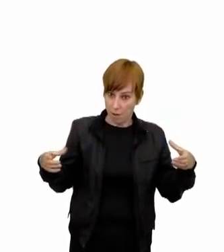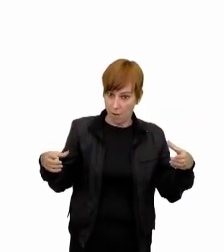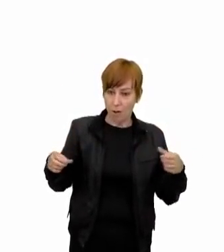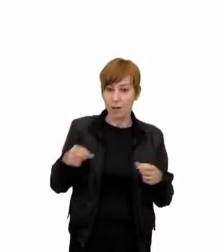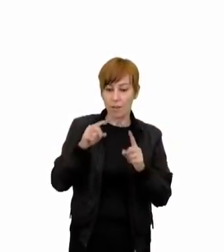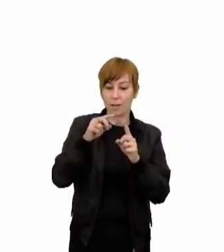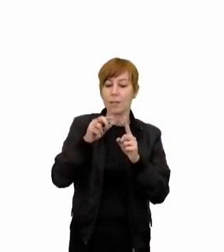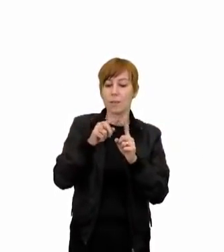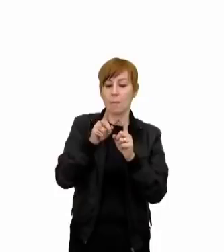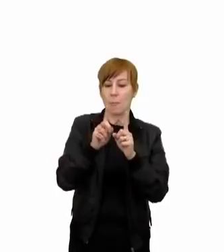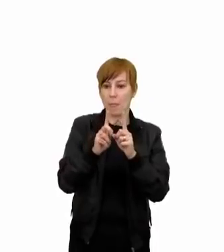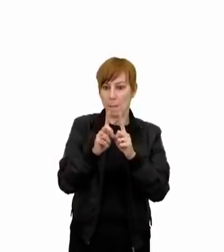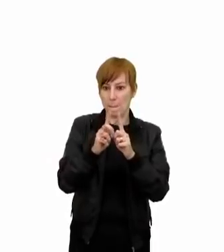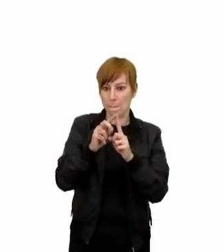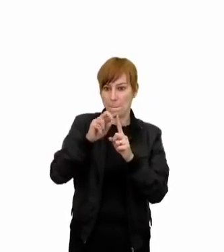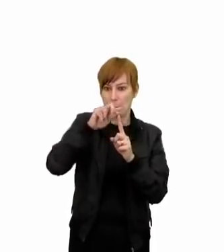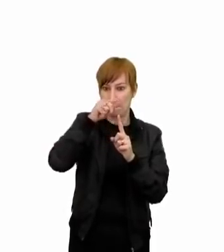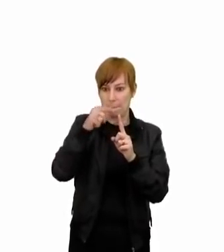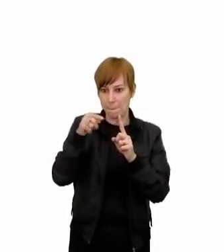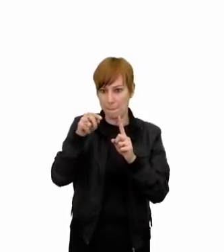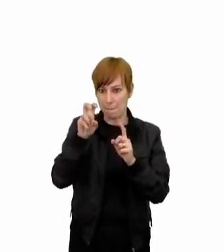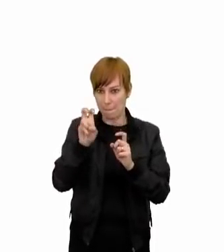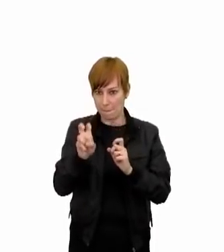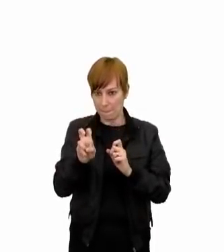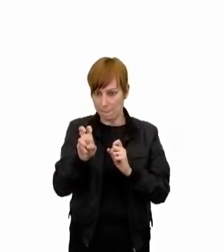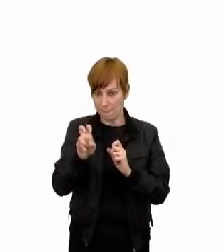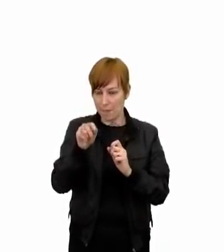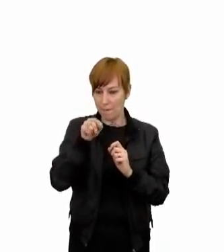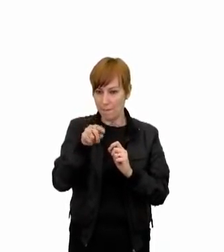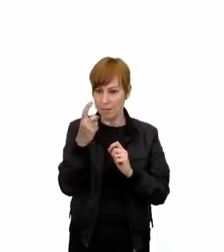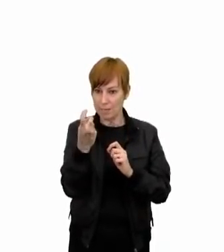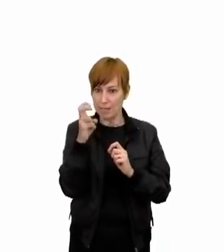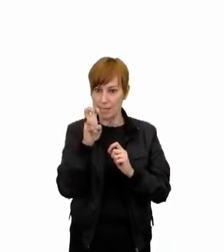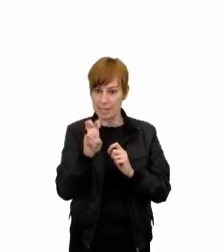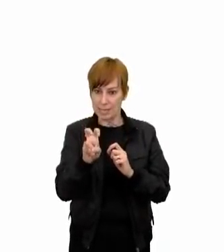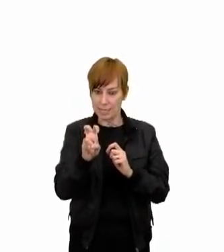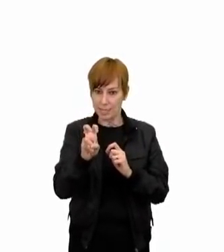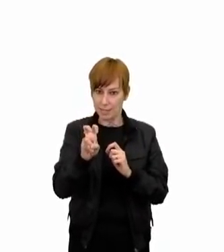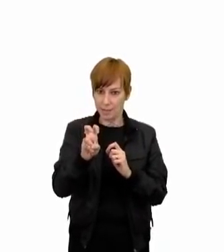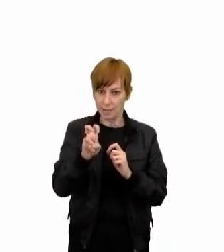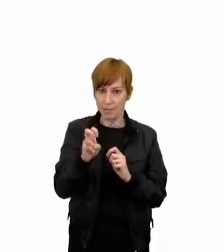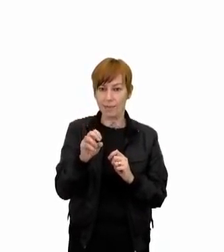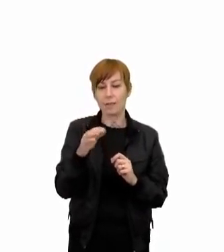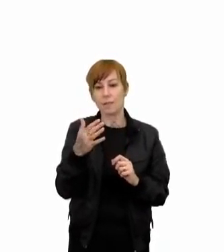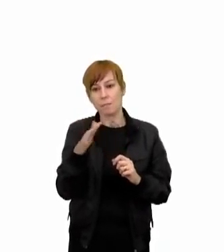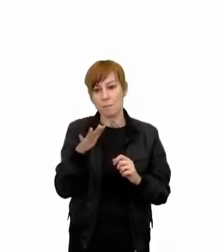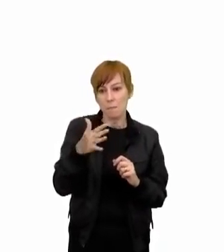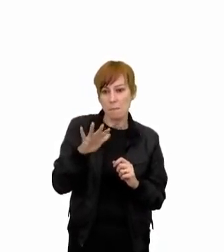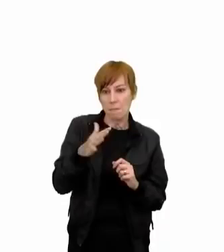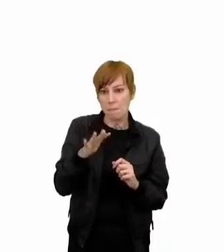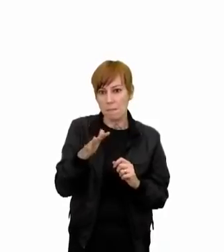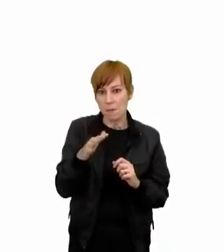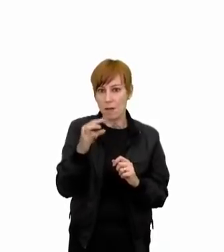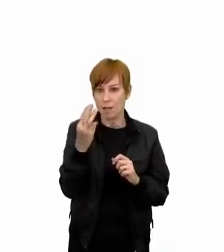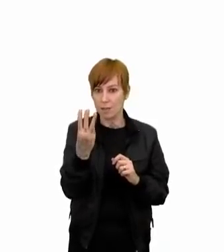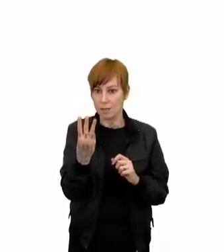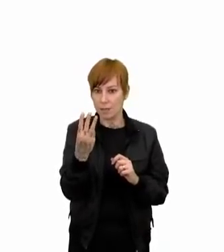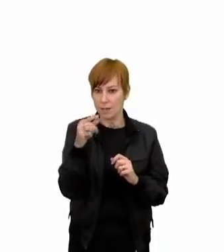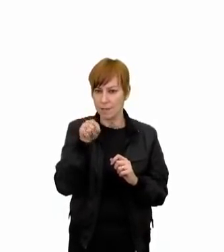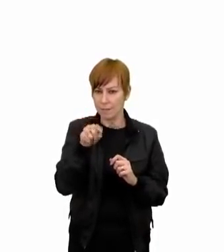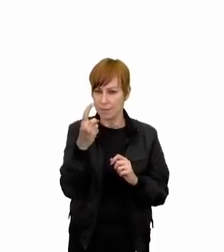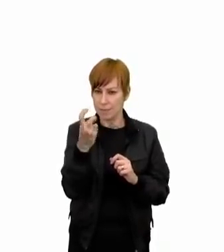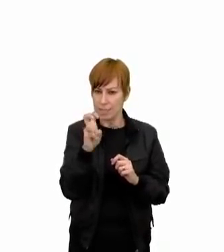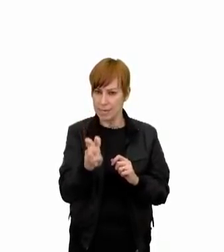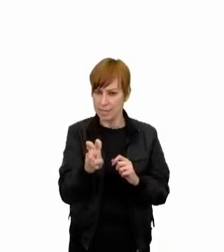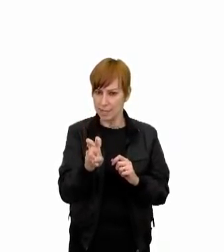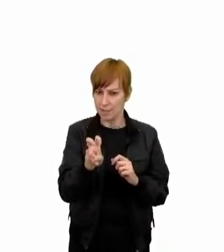15 ao quadrado. E aí eu estou considerando o π aproximadamente 3. Então, 3 vezes 15 ao quadrado.